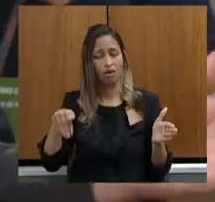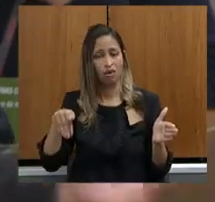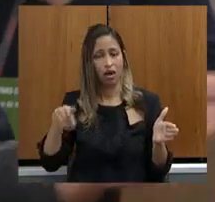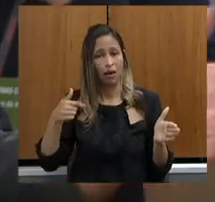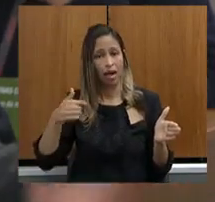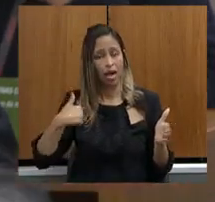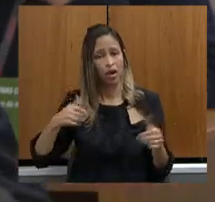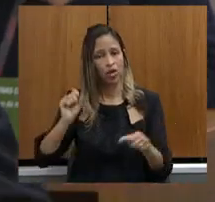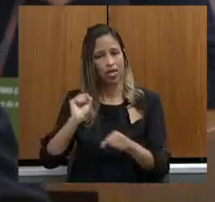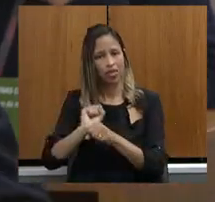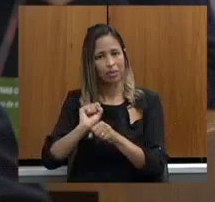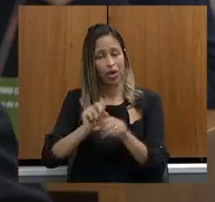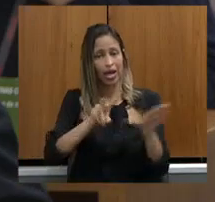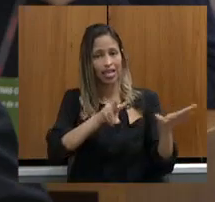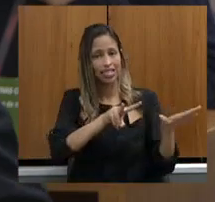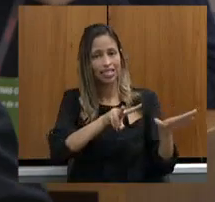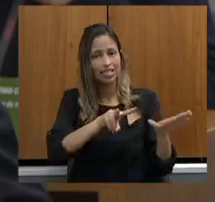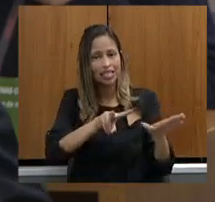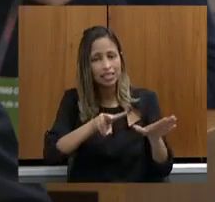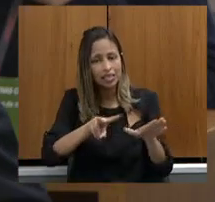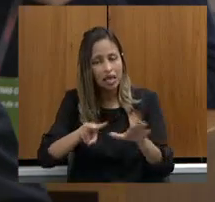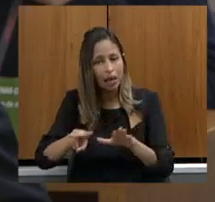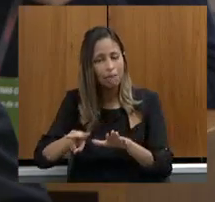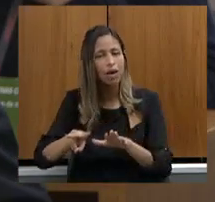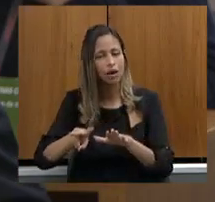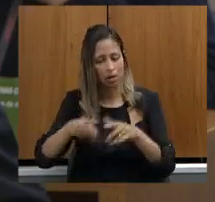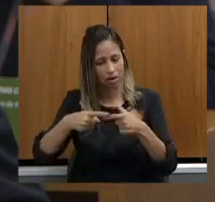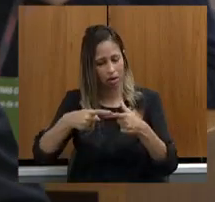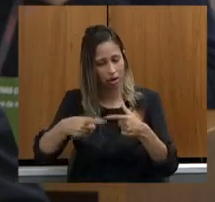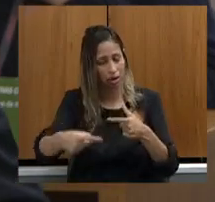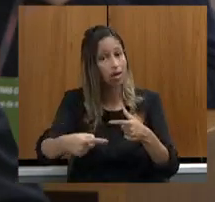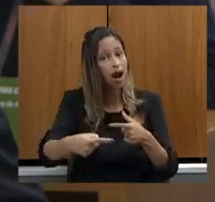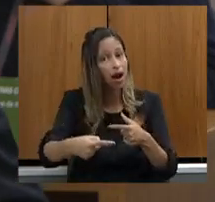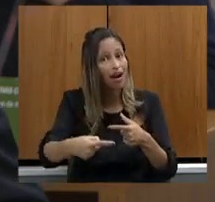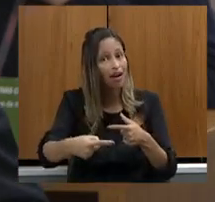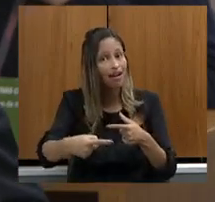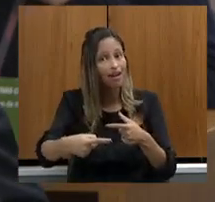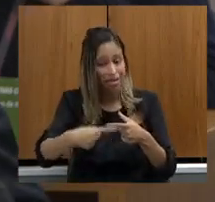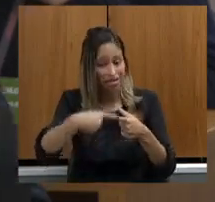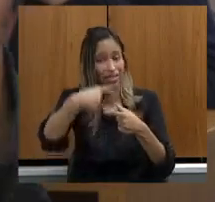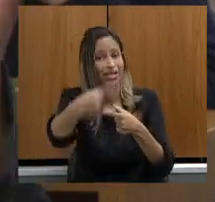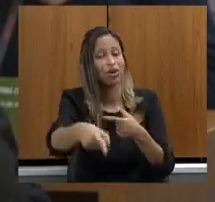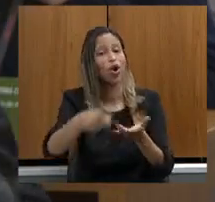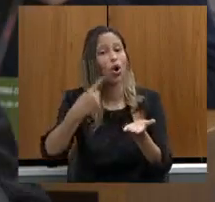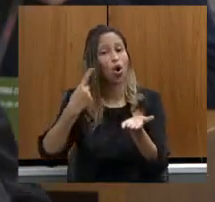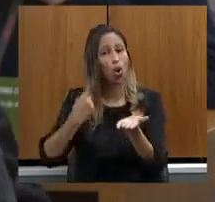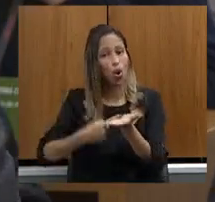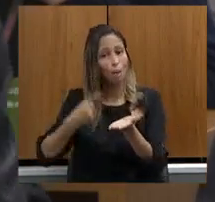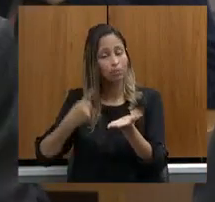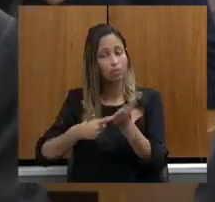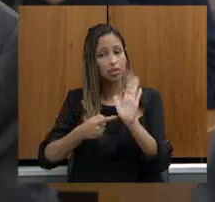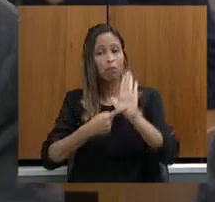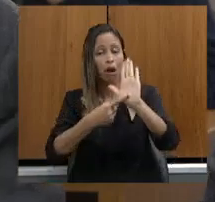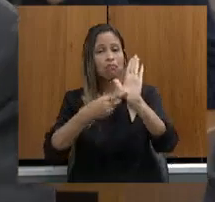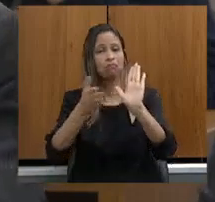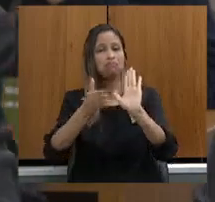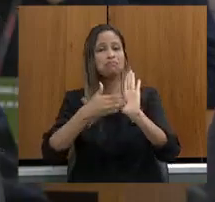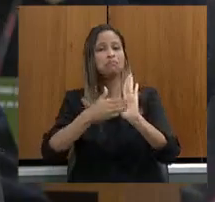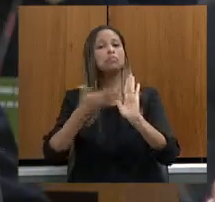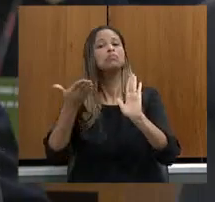que ainda nessa semana nós conseguimos por em dia esses compromissos que foram públicos Muito